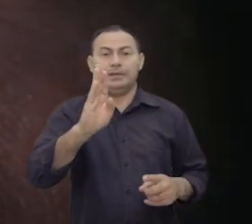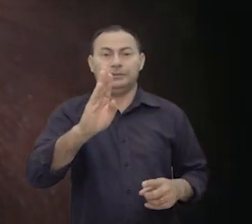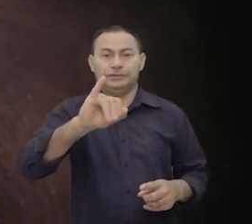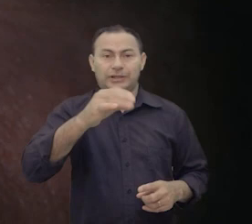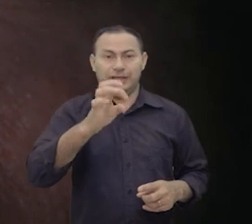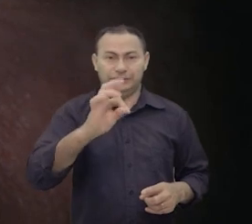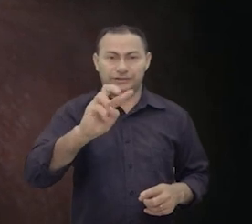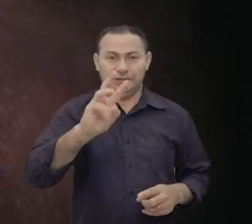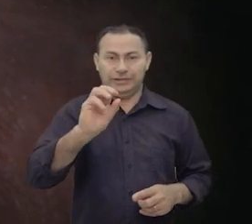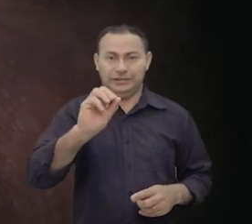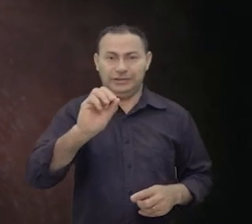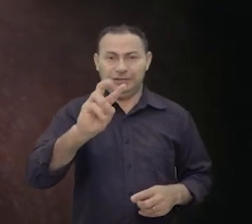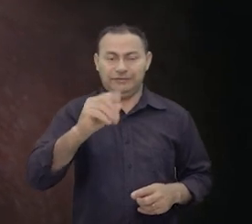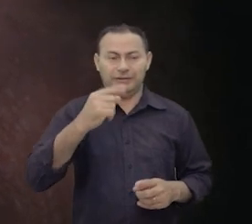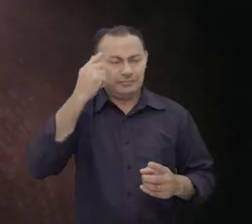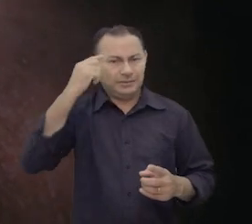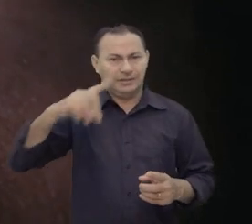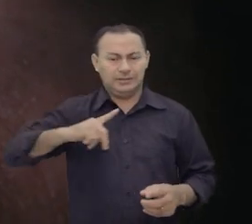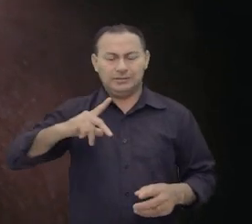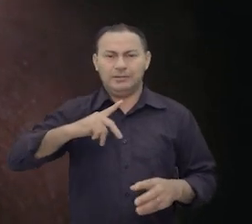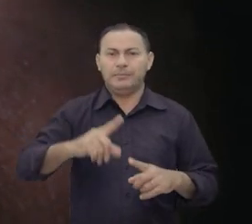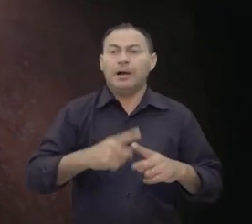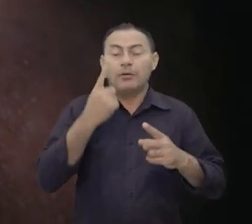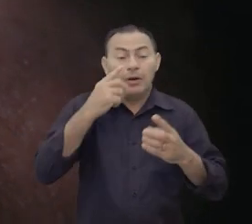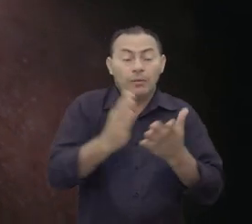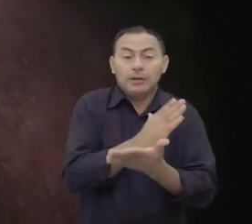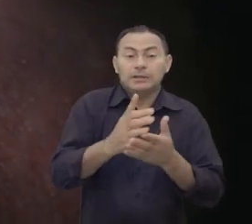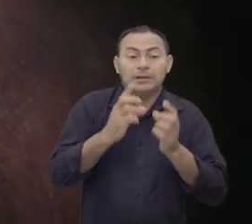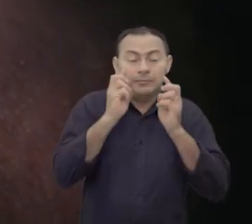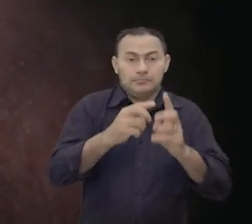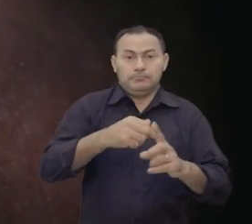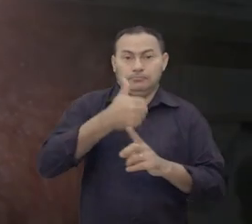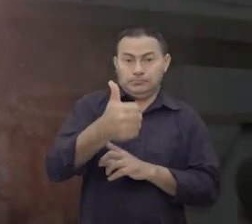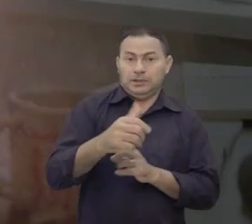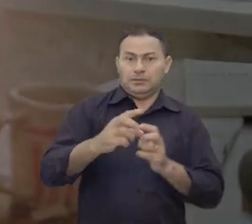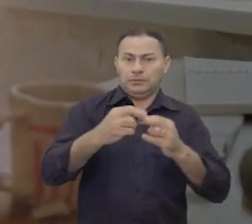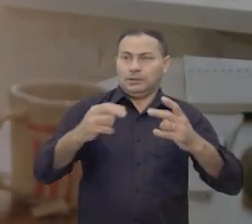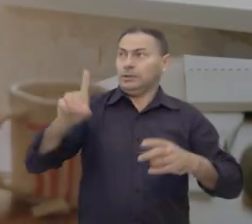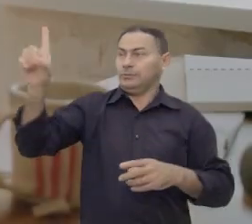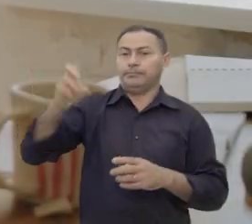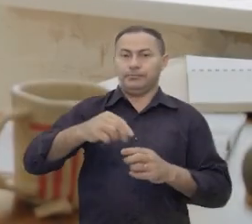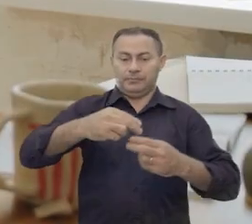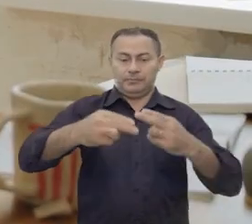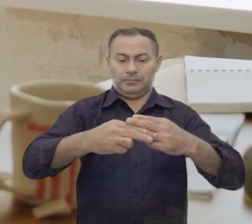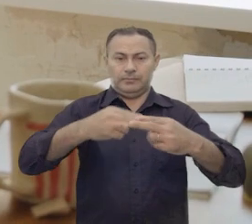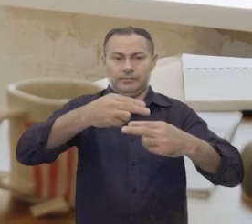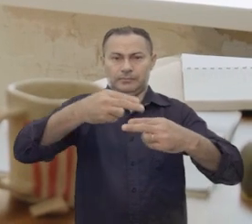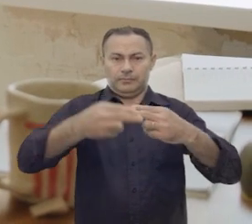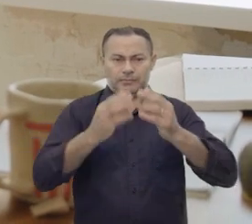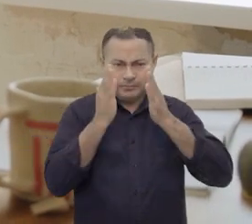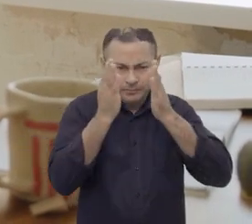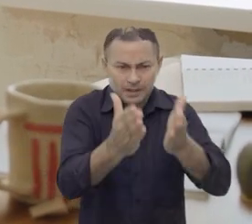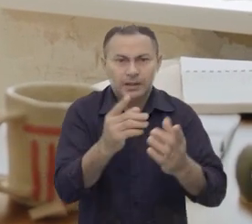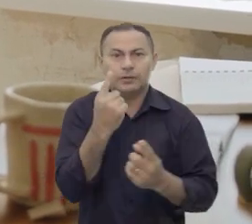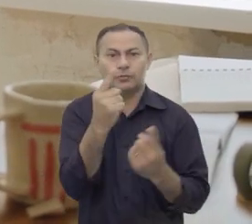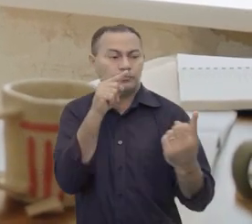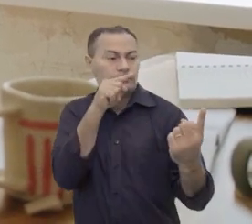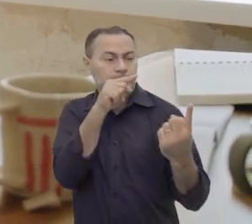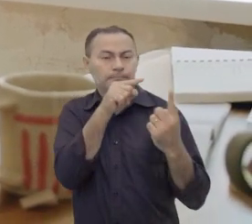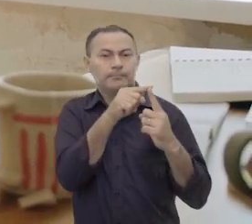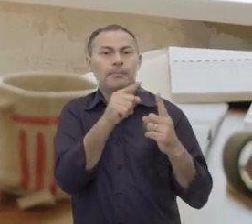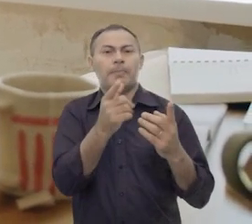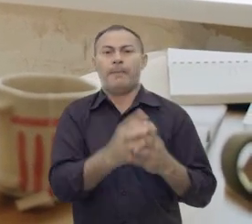objetiva pode ser uma característica positiva de um homem de Deus que está fazendo a obra de Deus. Neemias estava focado em um